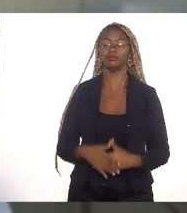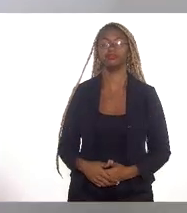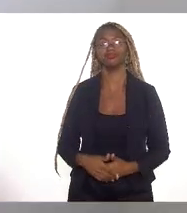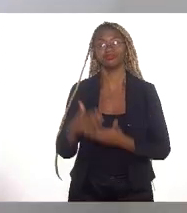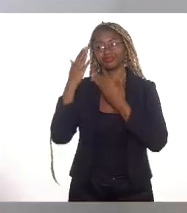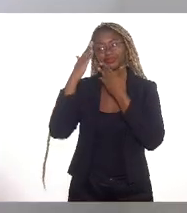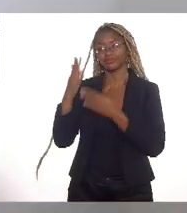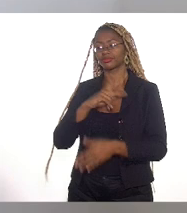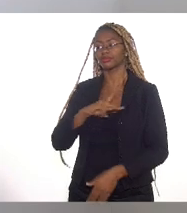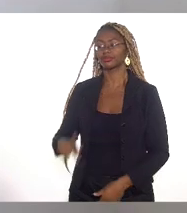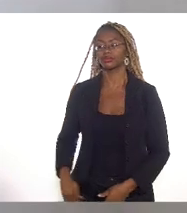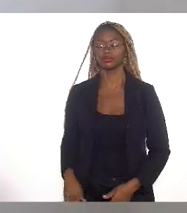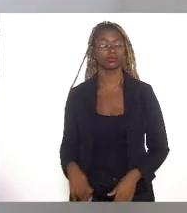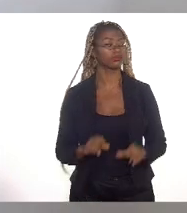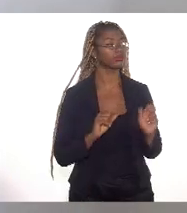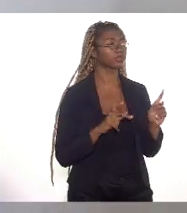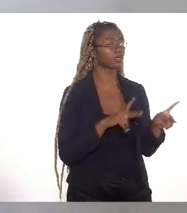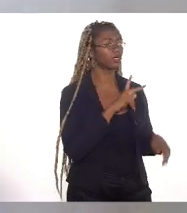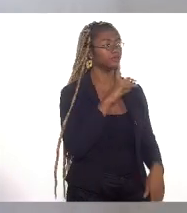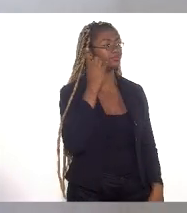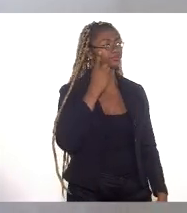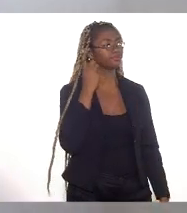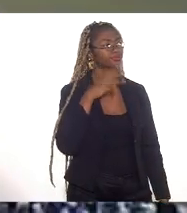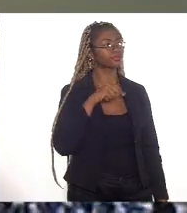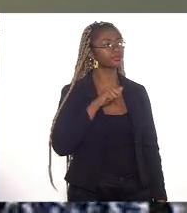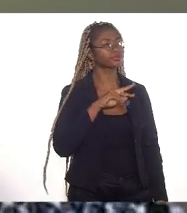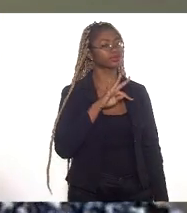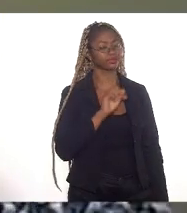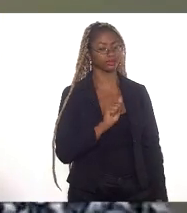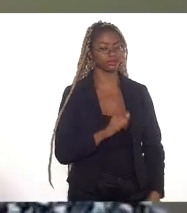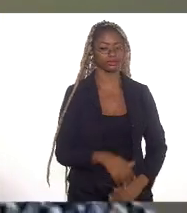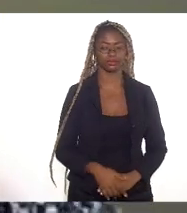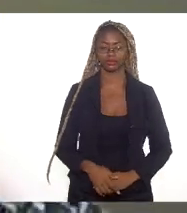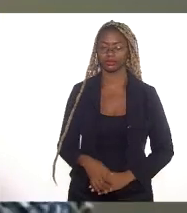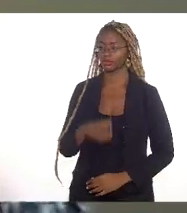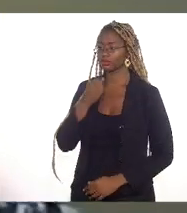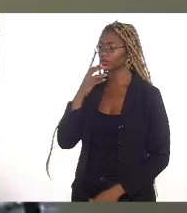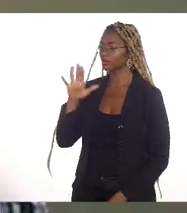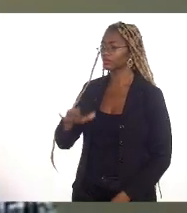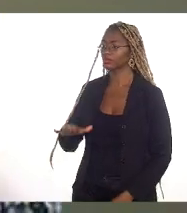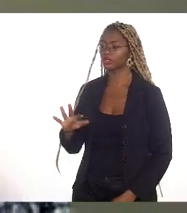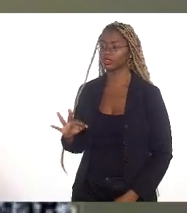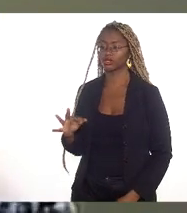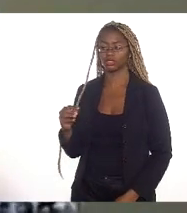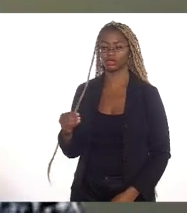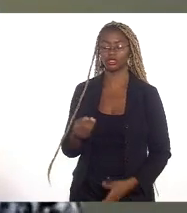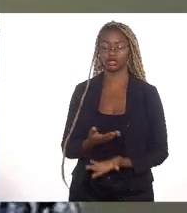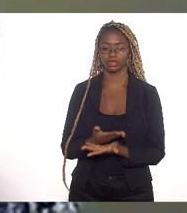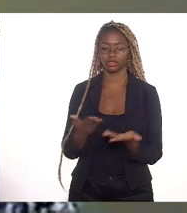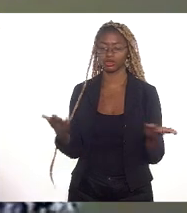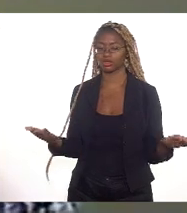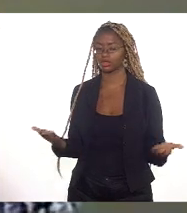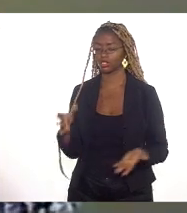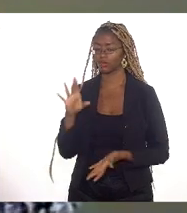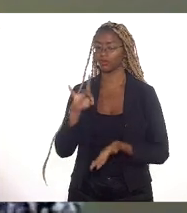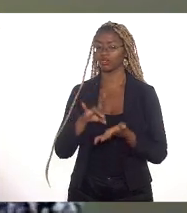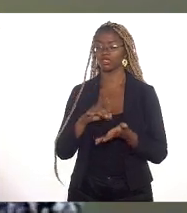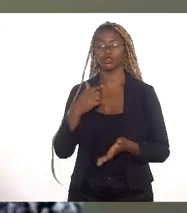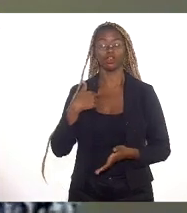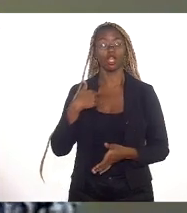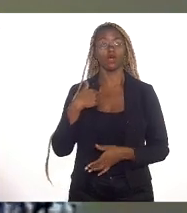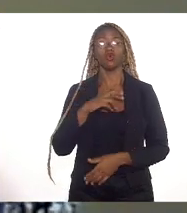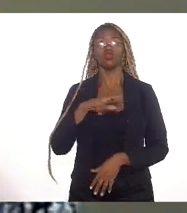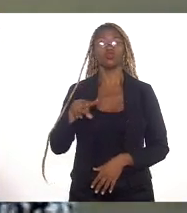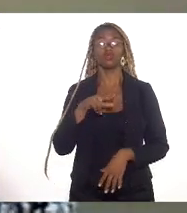Ok. Deputada Marta Rocha, por favor. Boa tarde a todas e todos. Na verdade, eu não vou fazer aqui uma